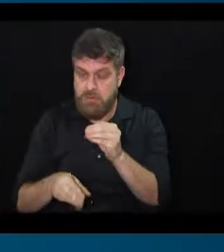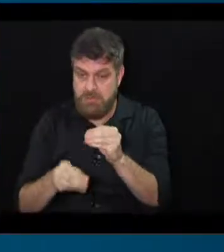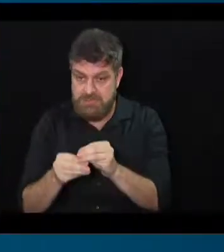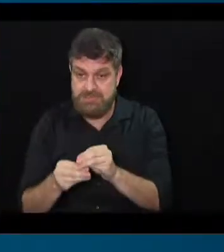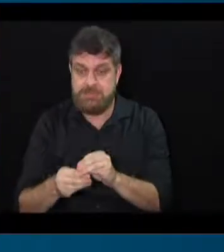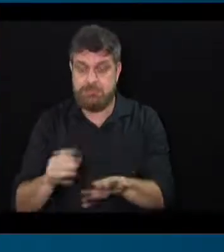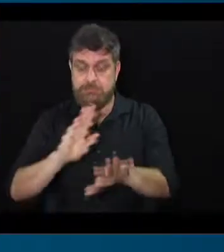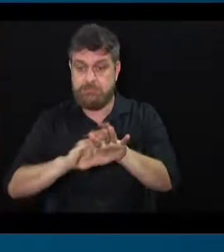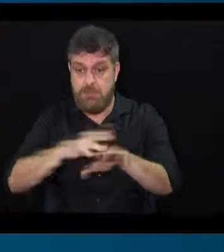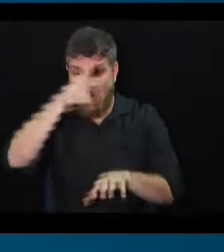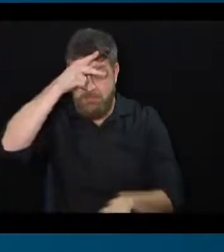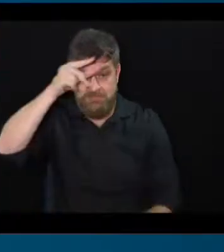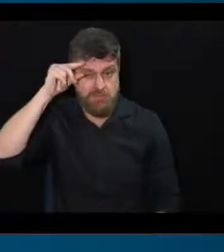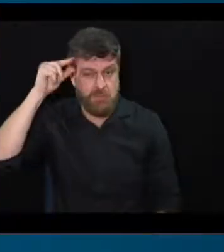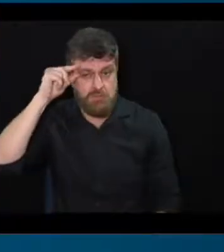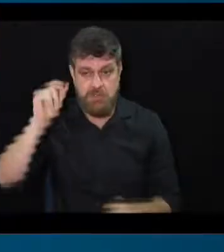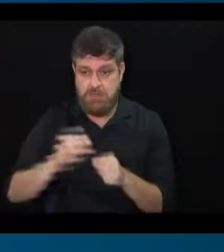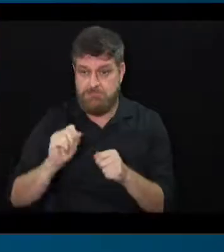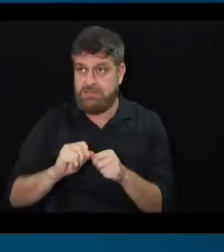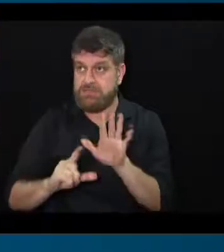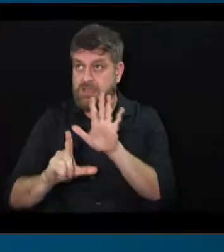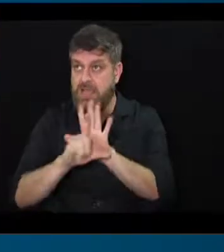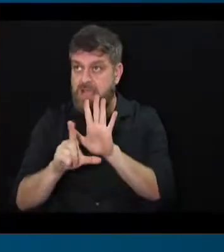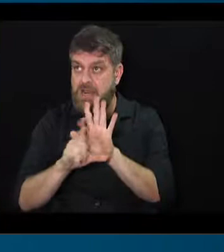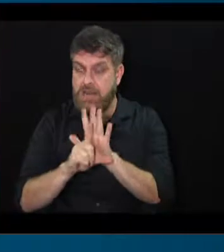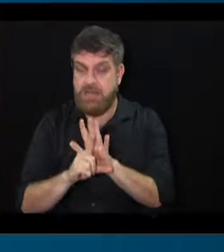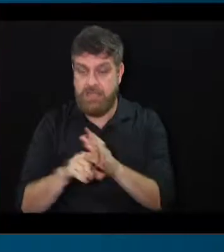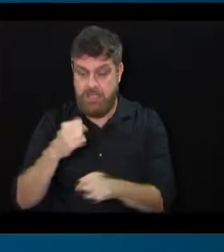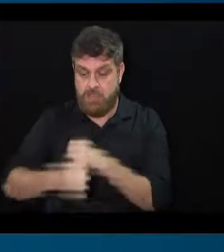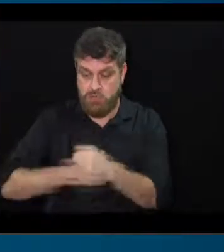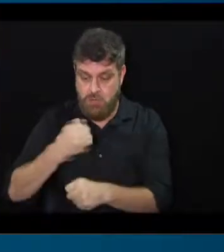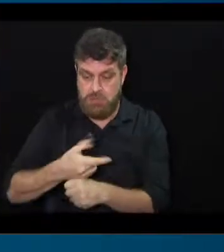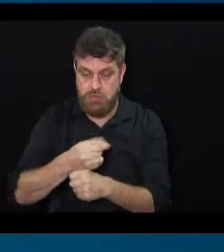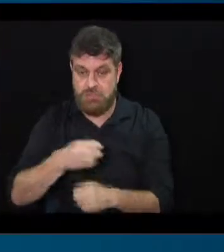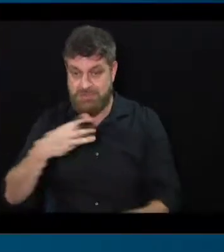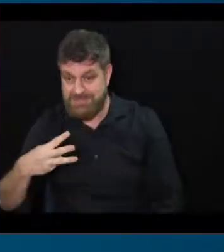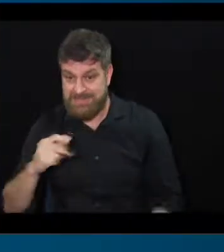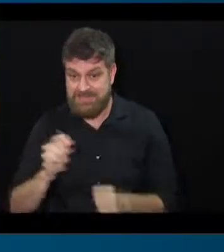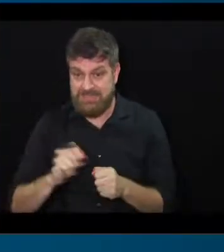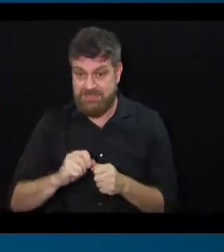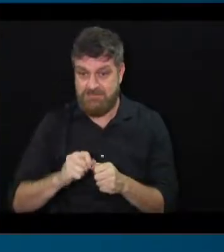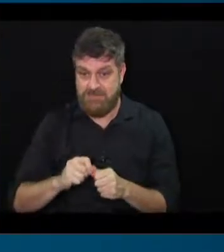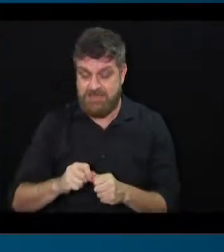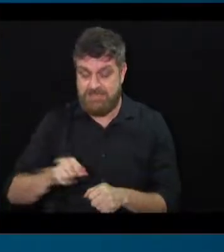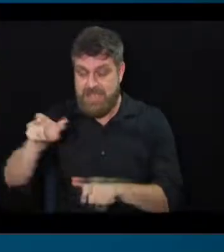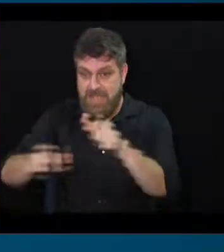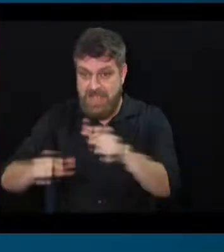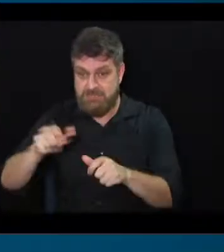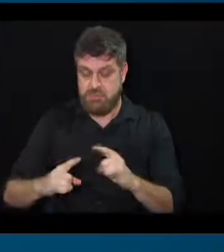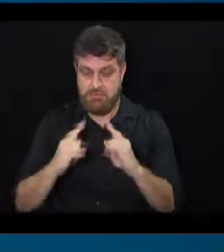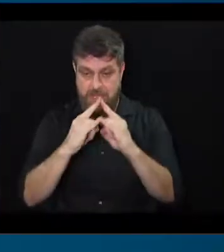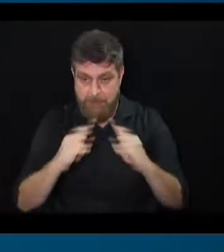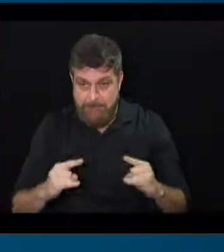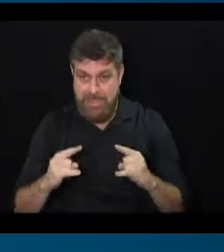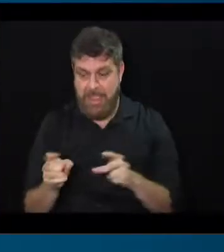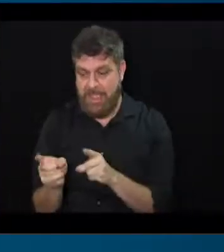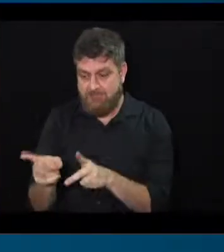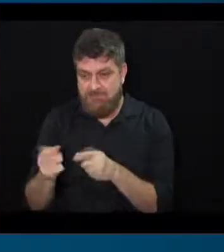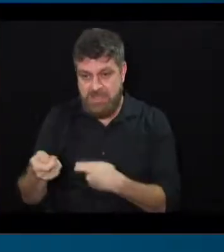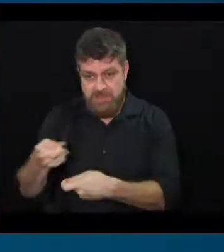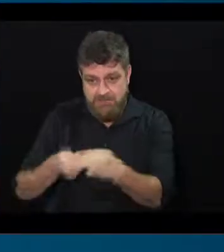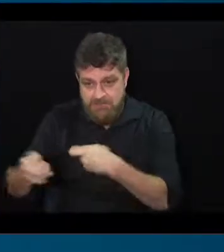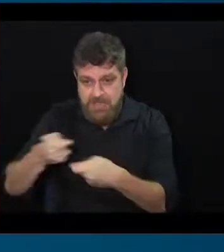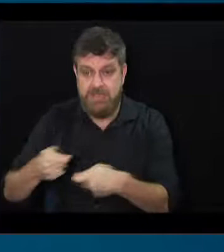autoria do prefeito que altera a lei de 2003 que disciplina a instalação de mobiliário urbano no município, estabelecendo